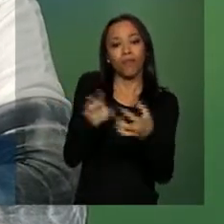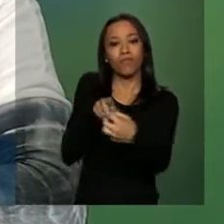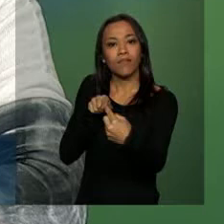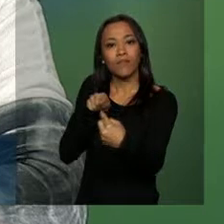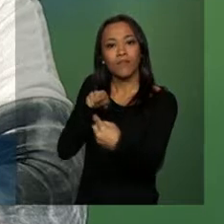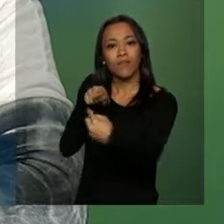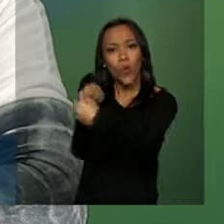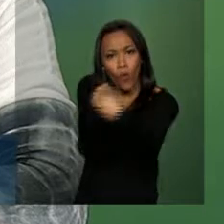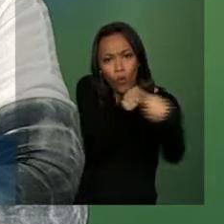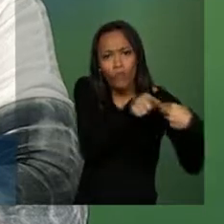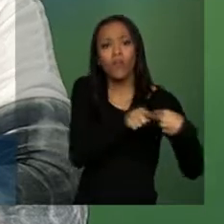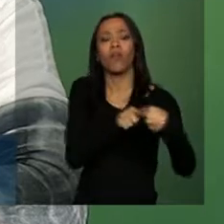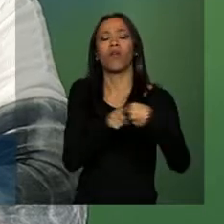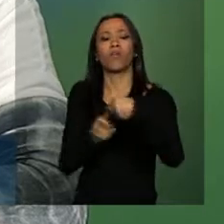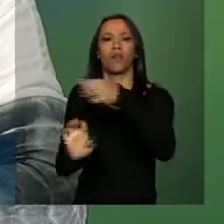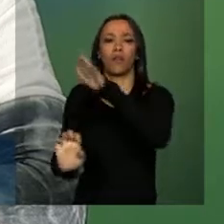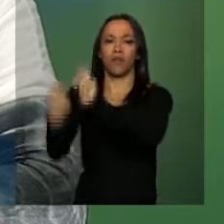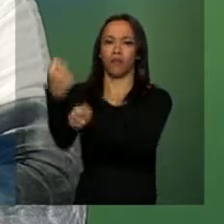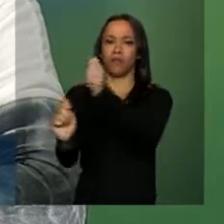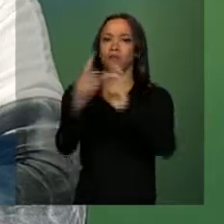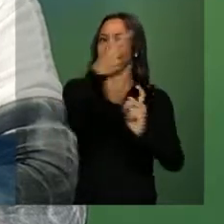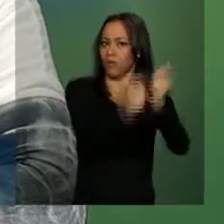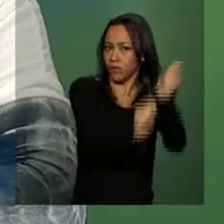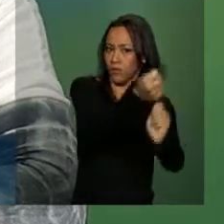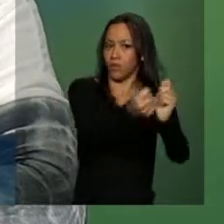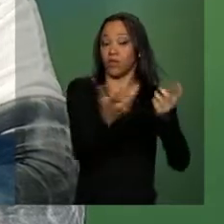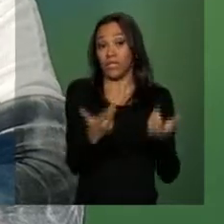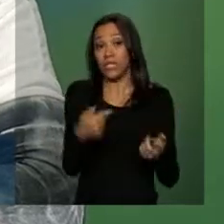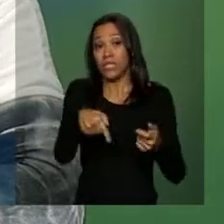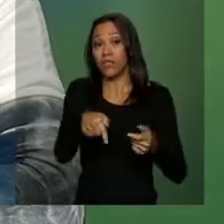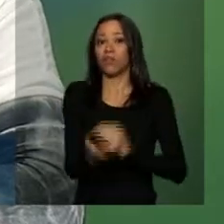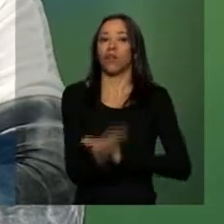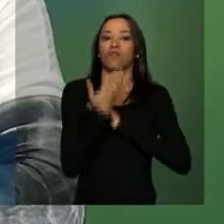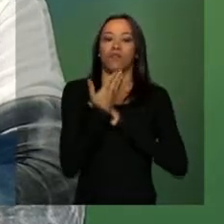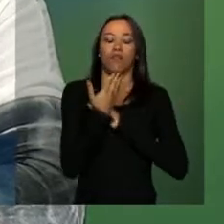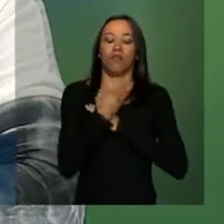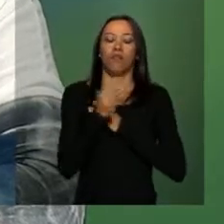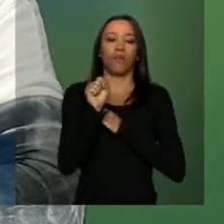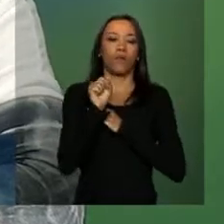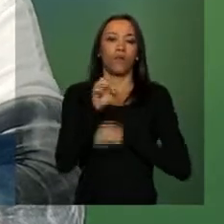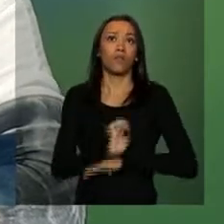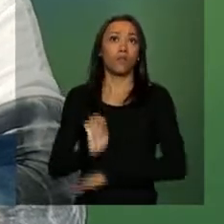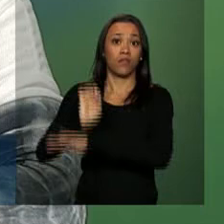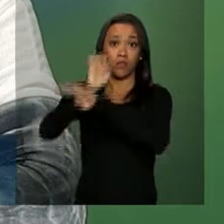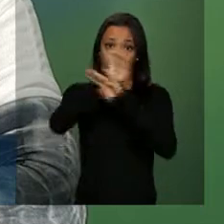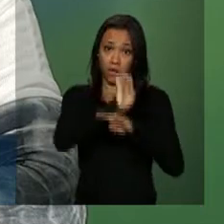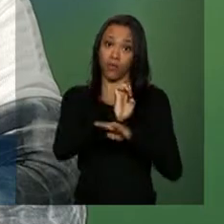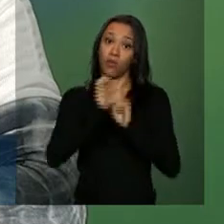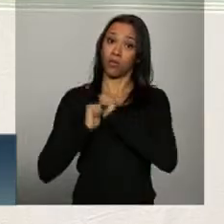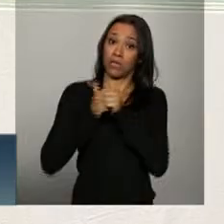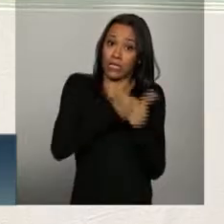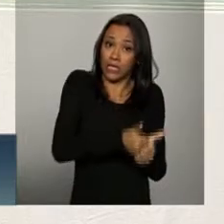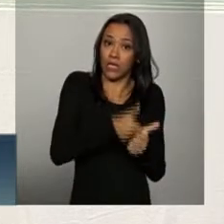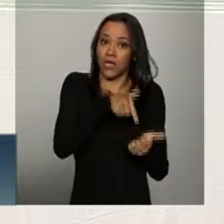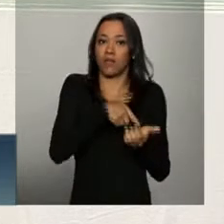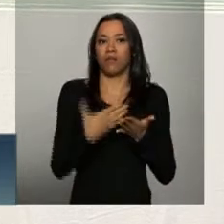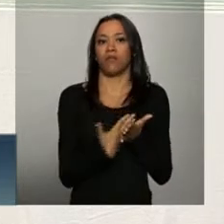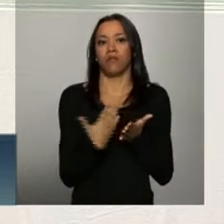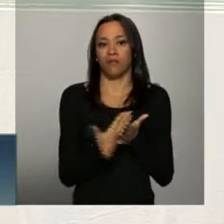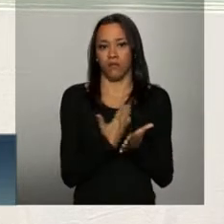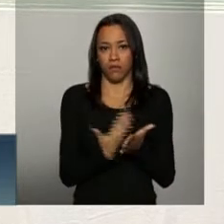definição para que os estados possam seguir esse